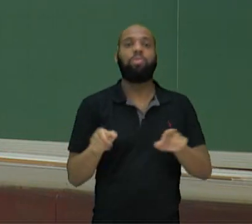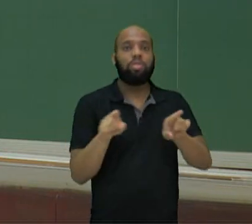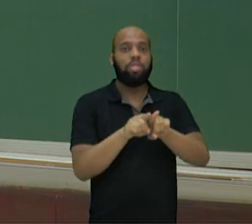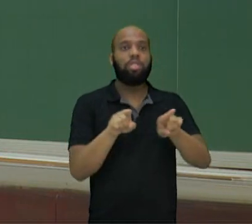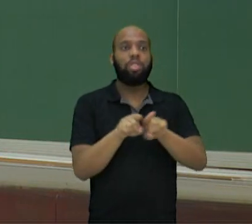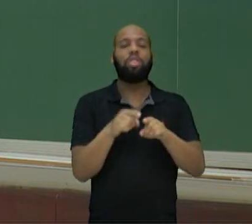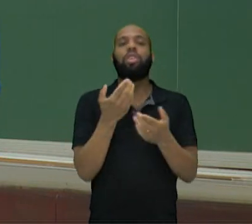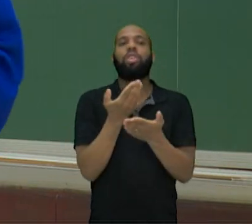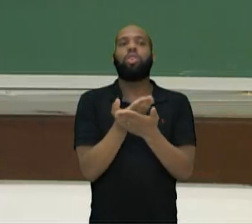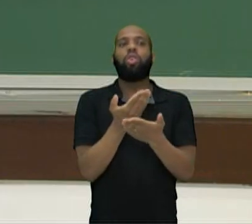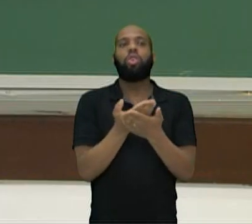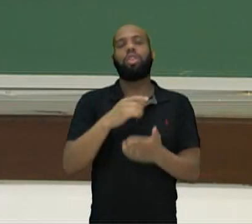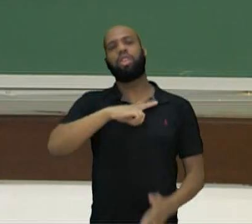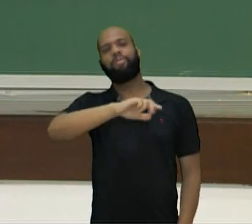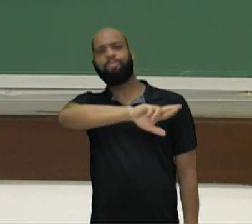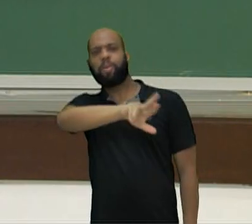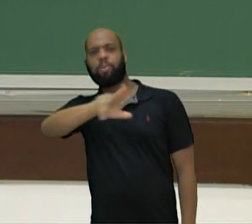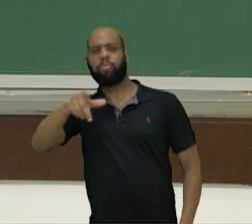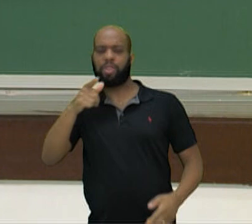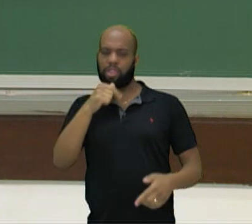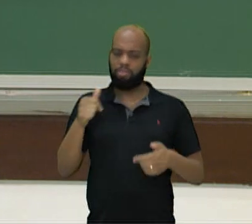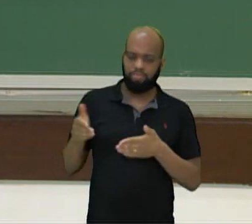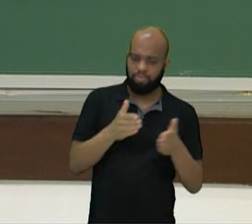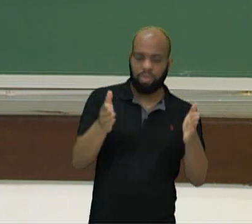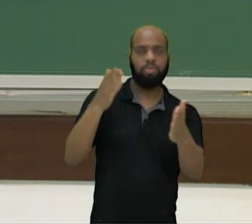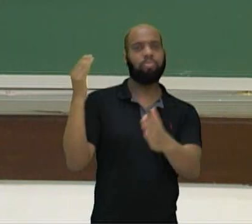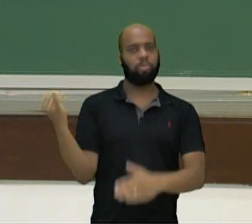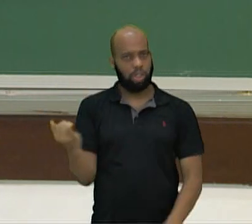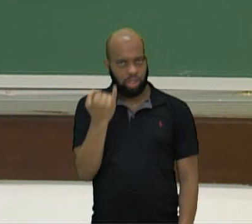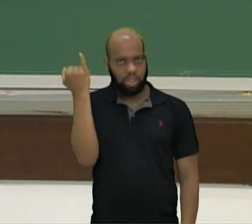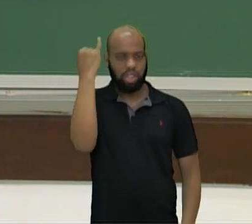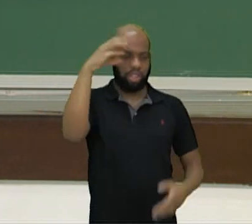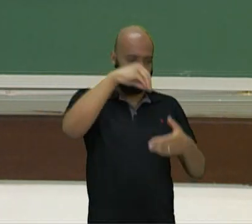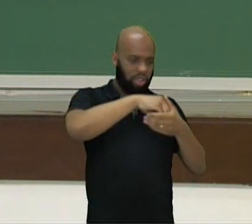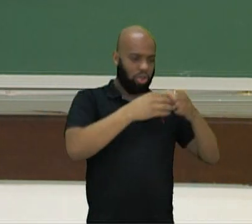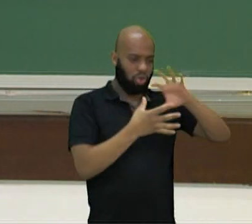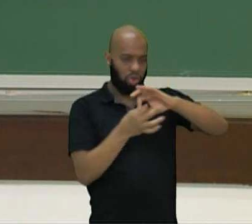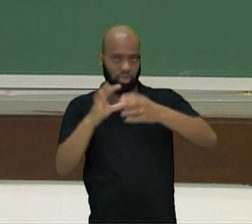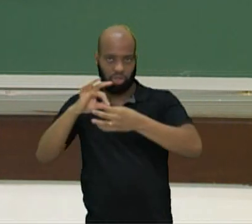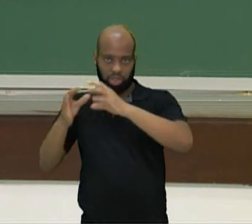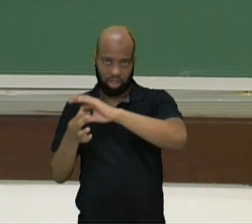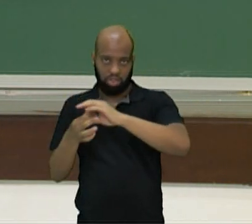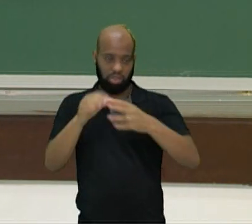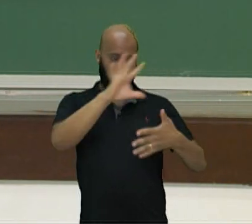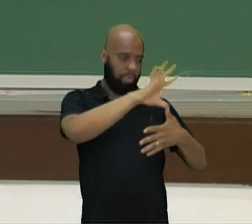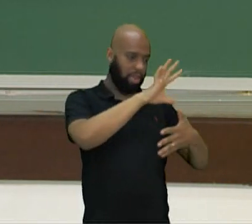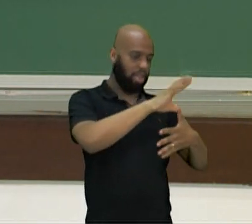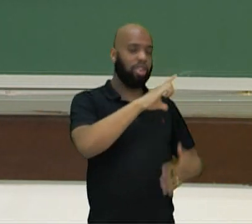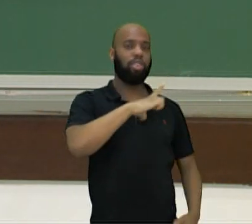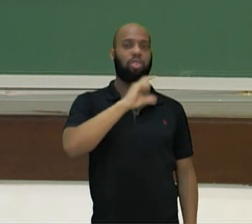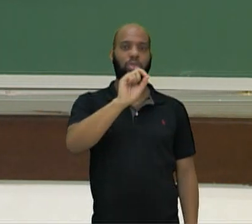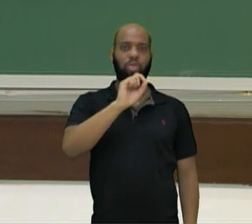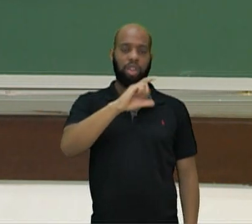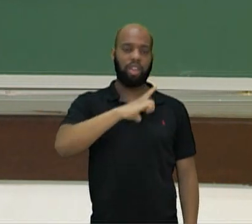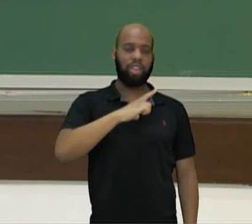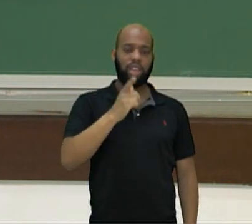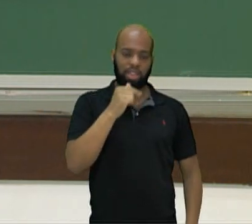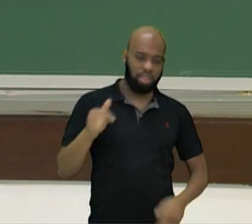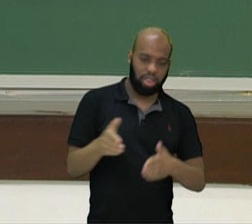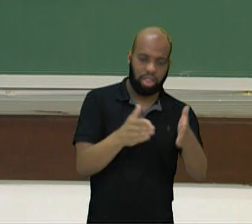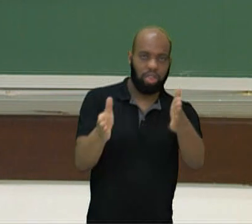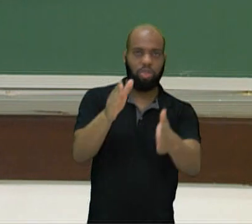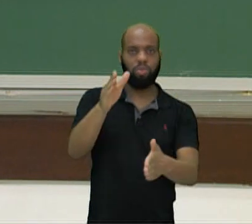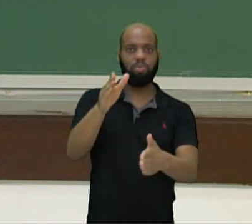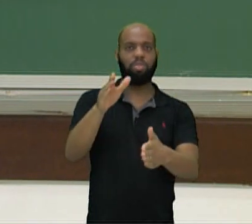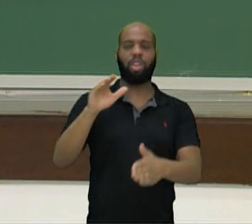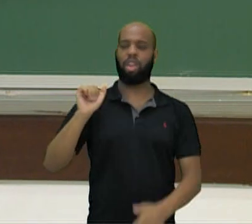que vários rios importantes dentro aí do continente americano. A gente pode citar aí o rio Amazonas, sem sombra